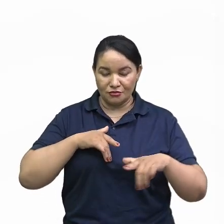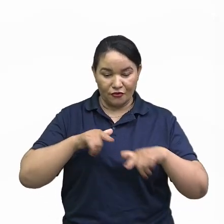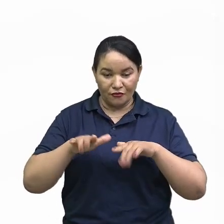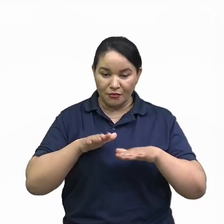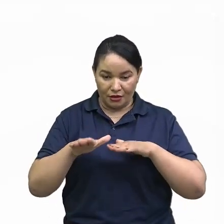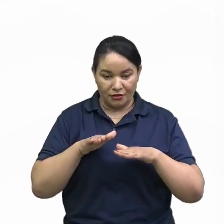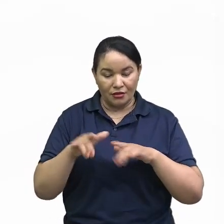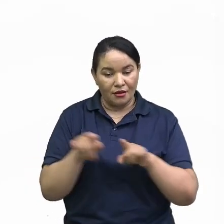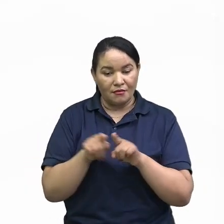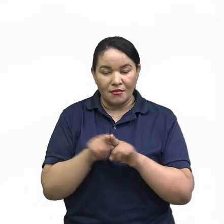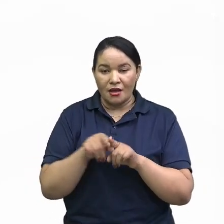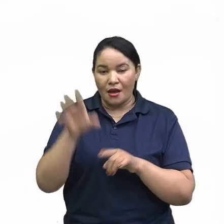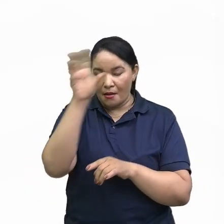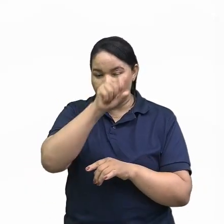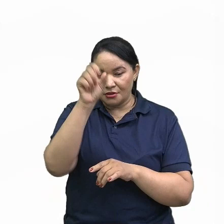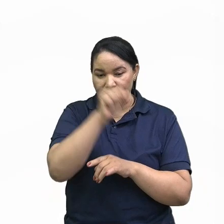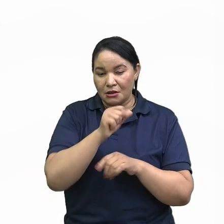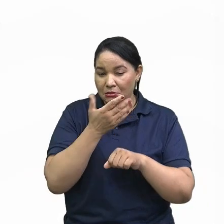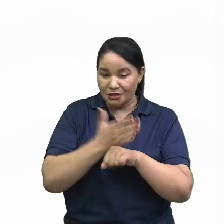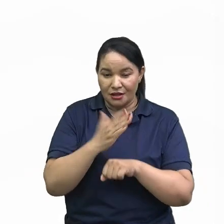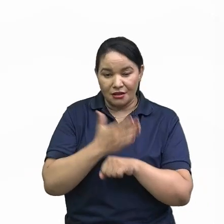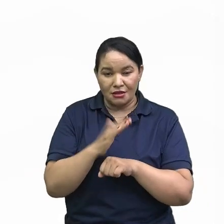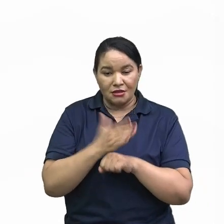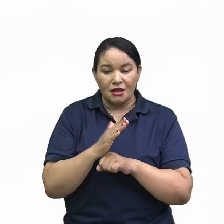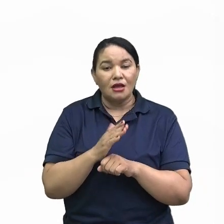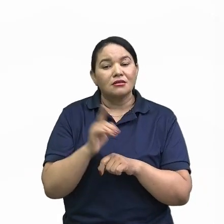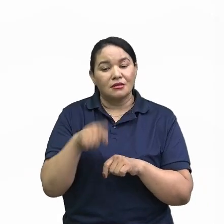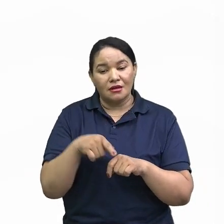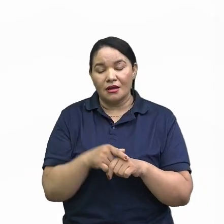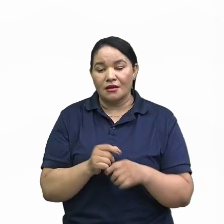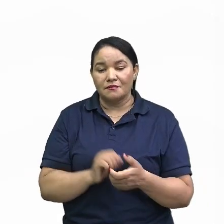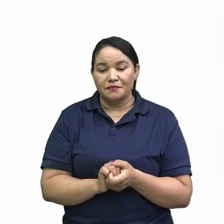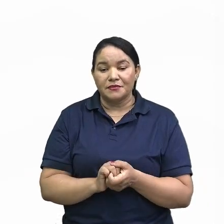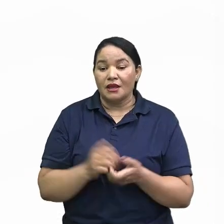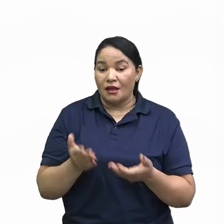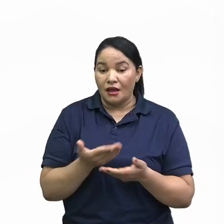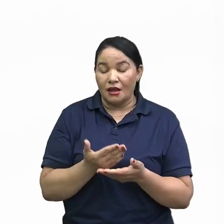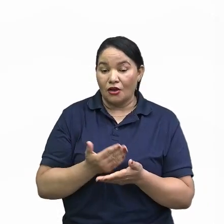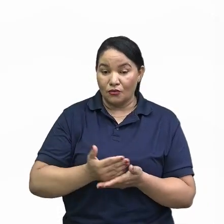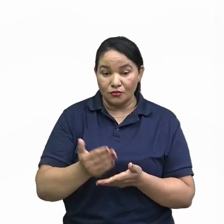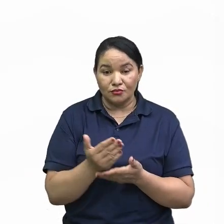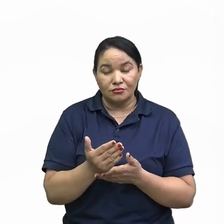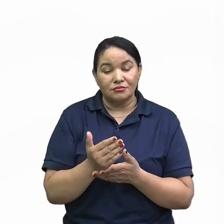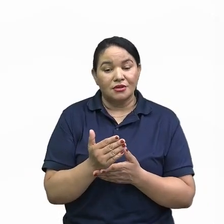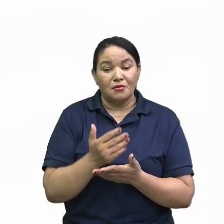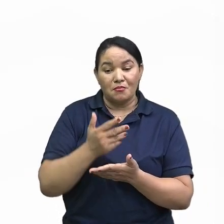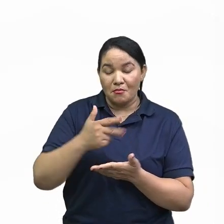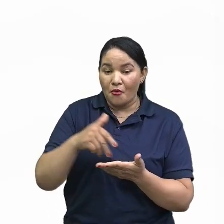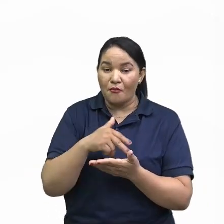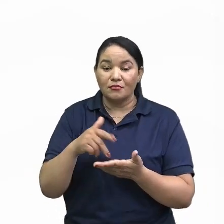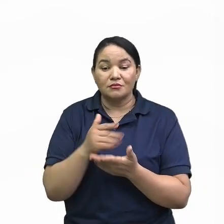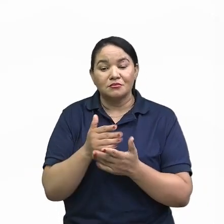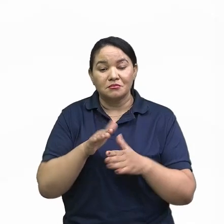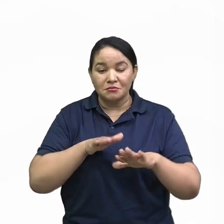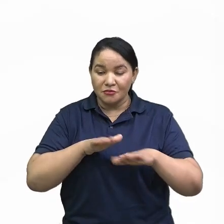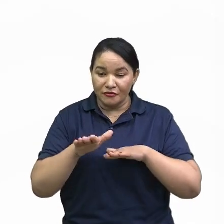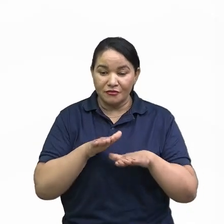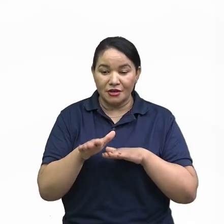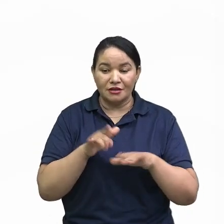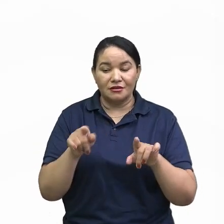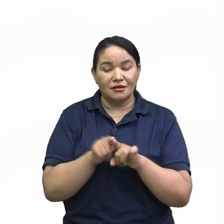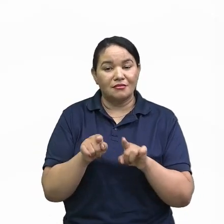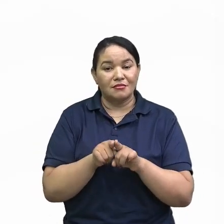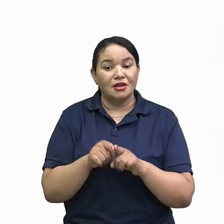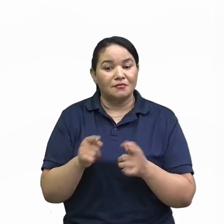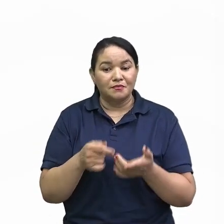socialização. E isso vai nos levar para essa frequência maior da movimentação, da dança. E como eu disse há